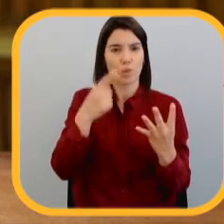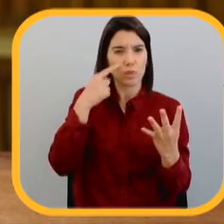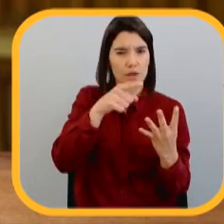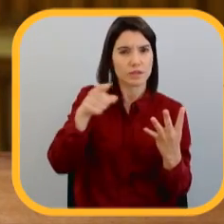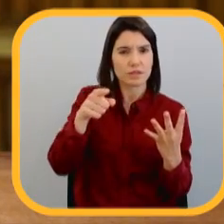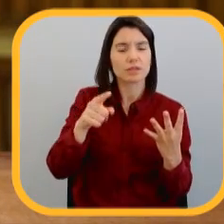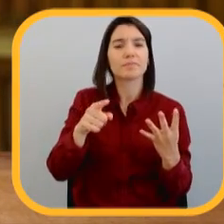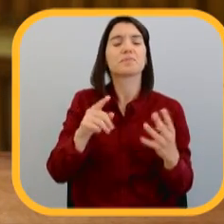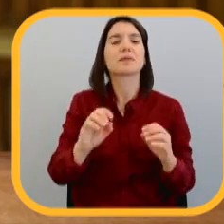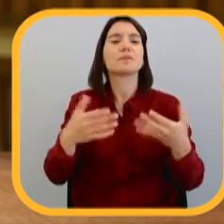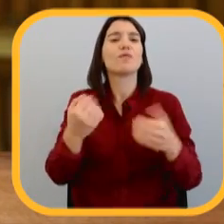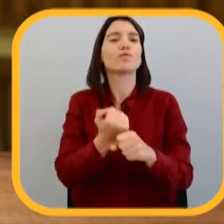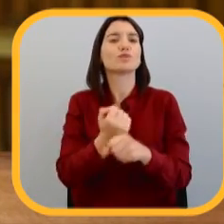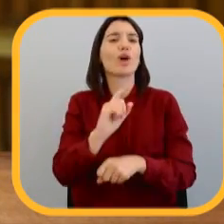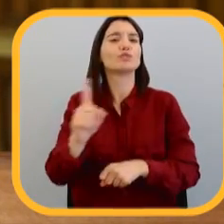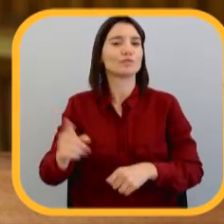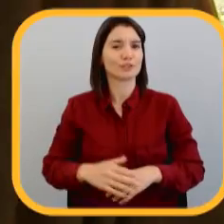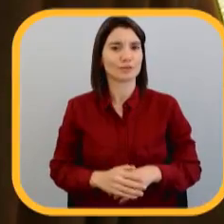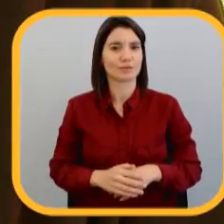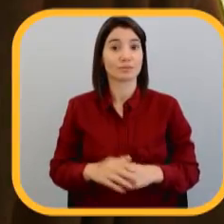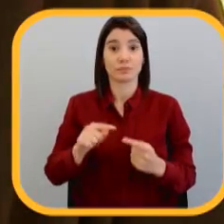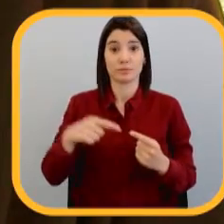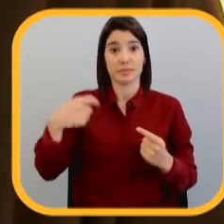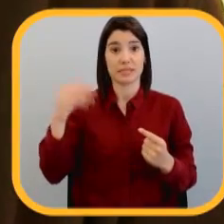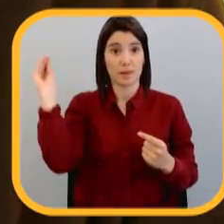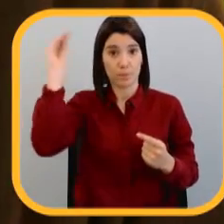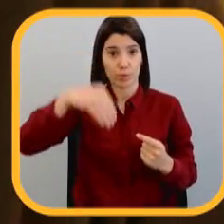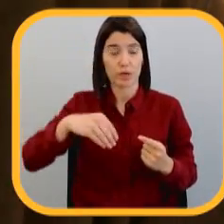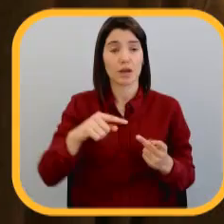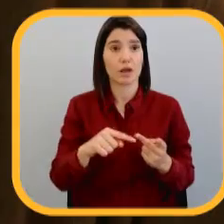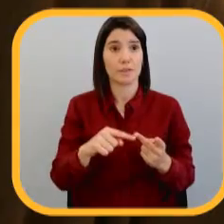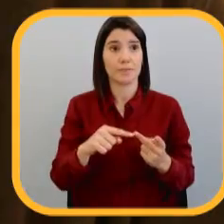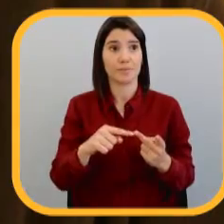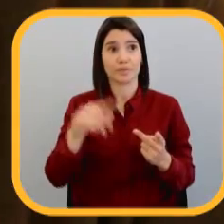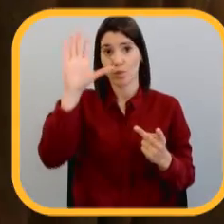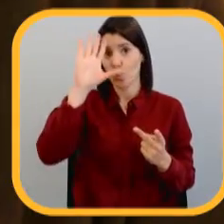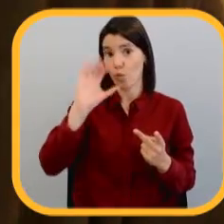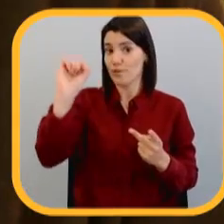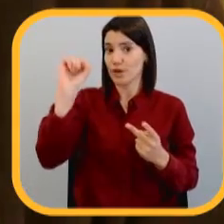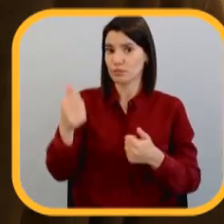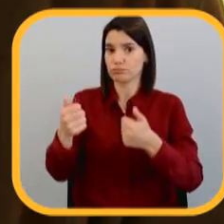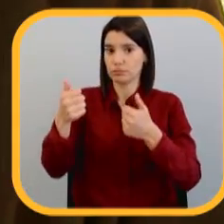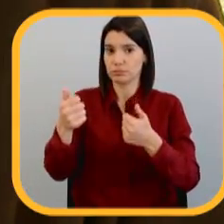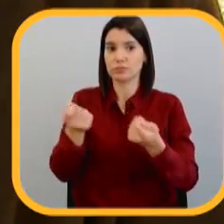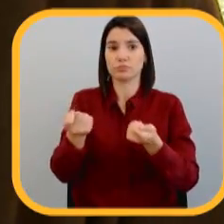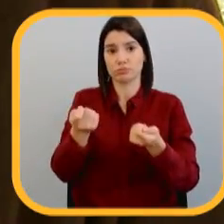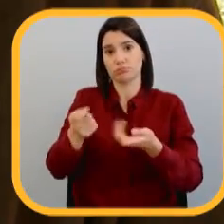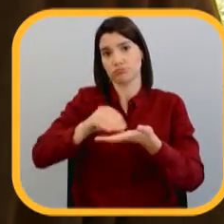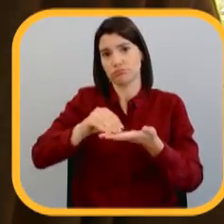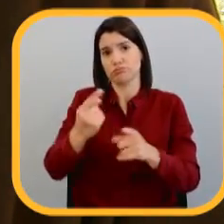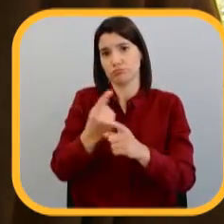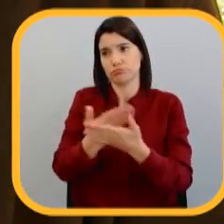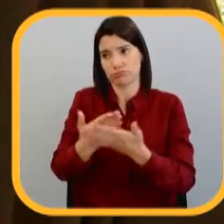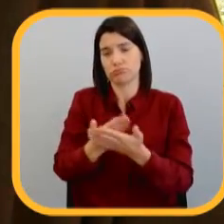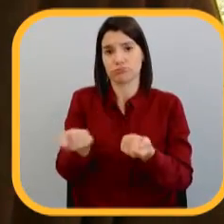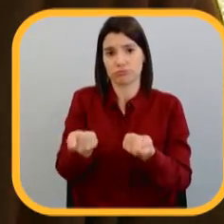Conheces algum? E quais são as suas principais funções? Temos a Presidência da República e o Governo na parte mais